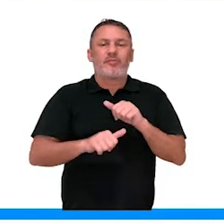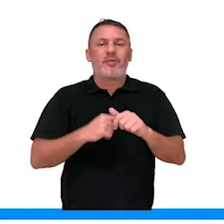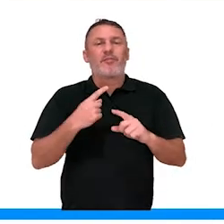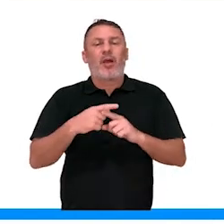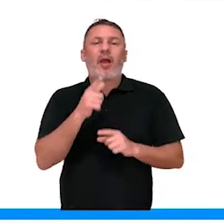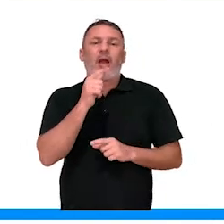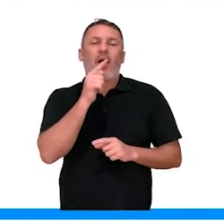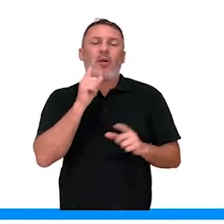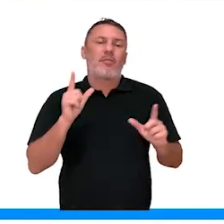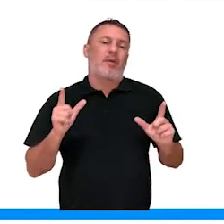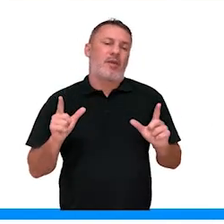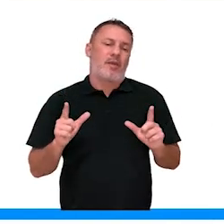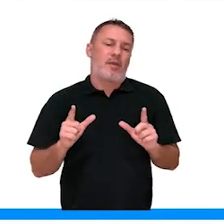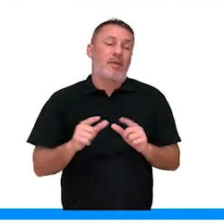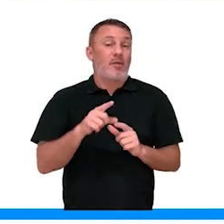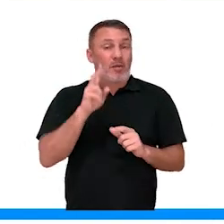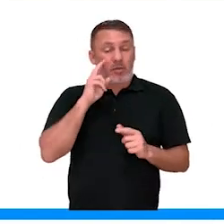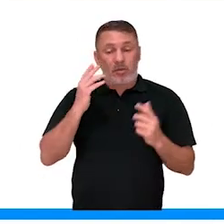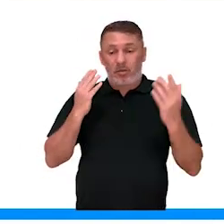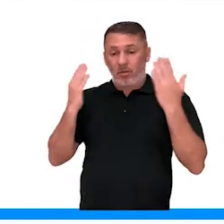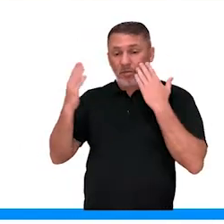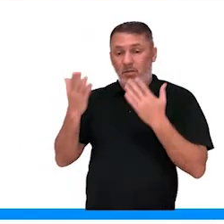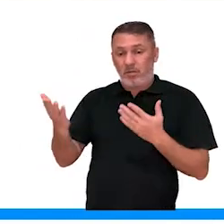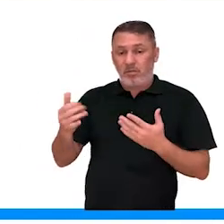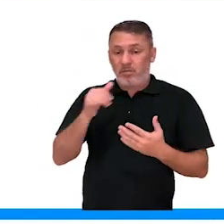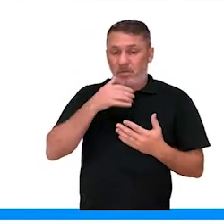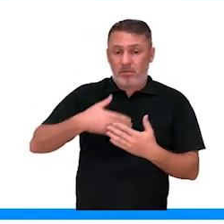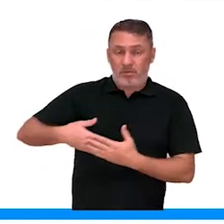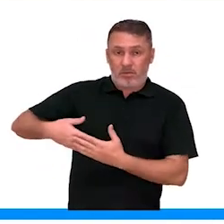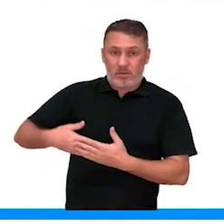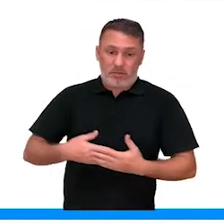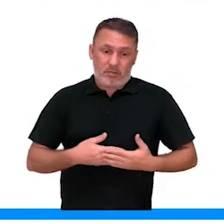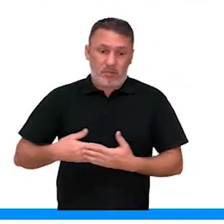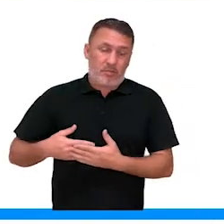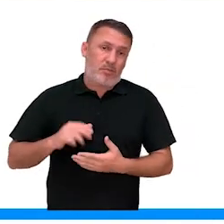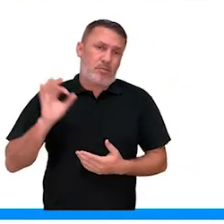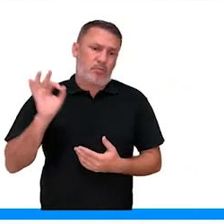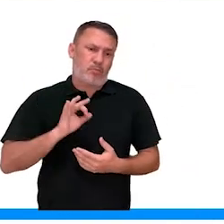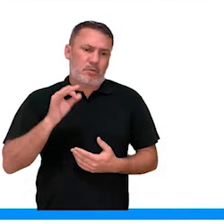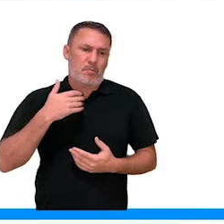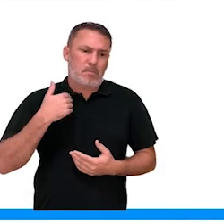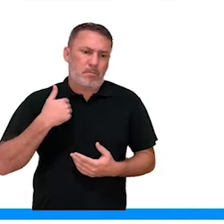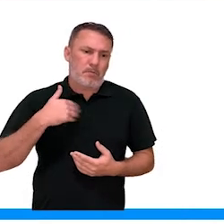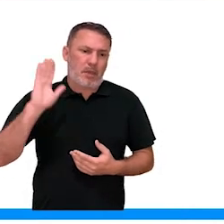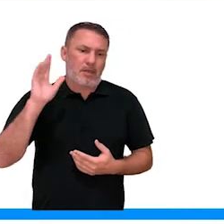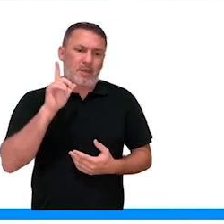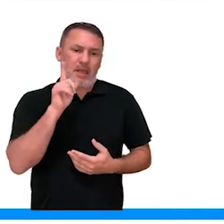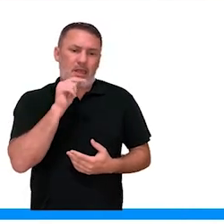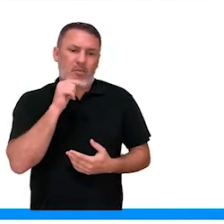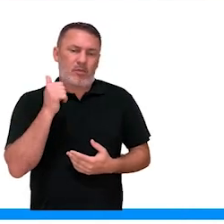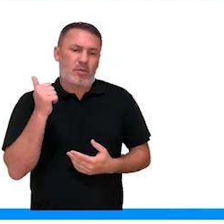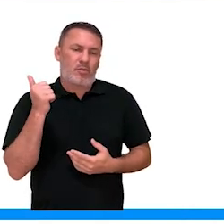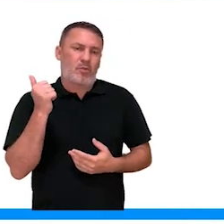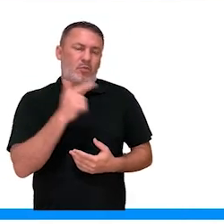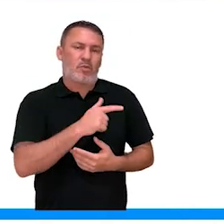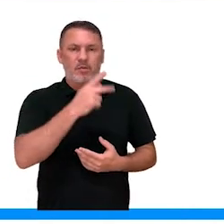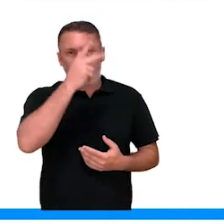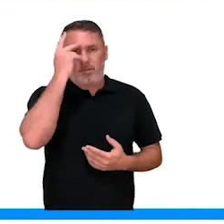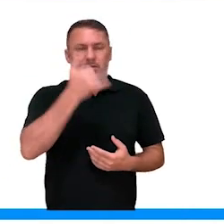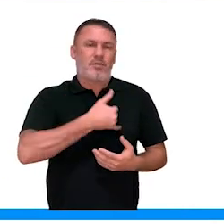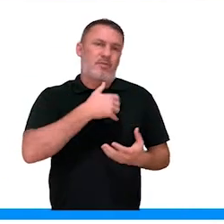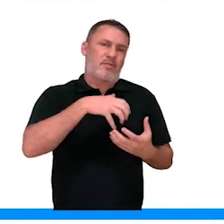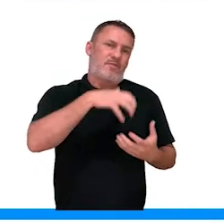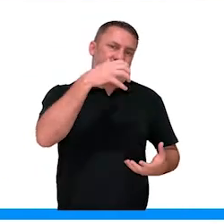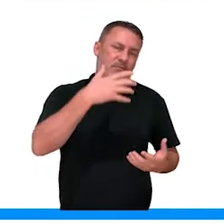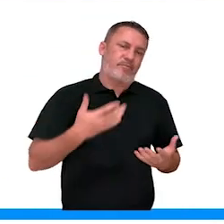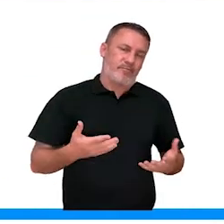né? Então, quando a gente pode fazer um comparativo aí, ó, um recém-nascido ele tem um percentual muito maior de água do que quando a gente analisa